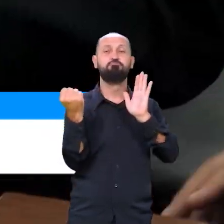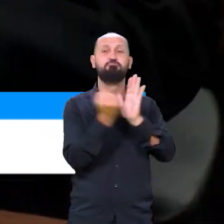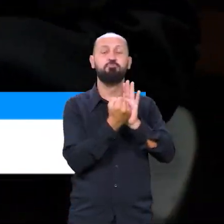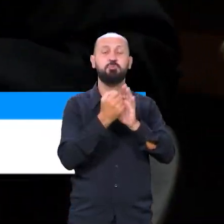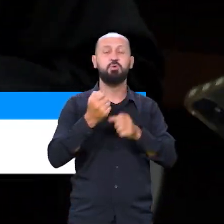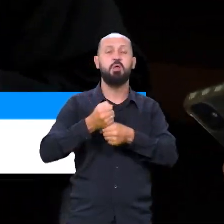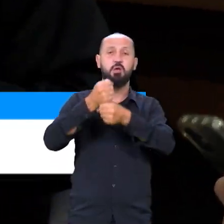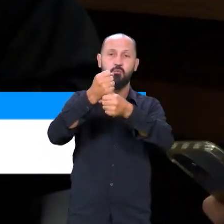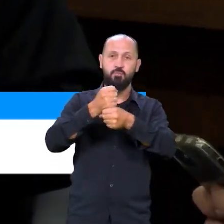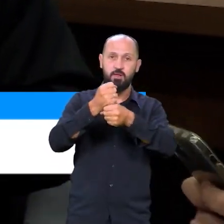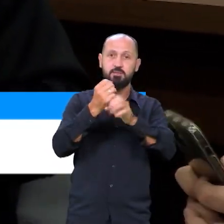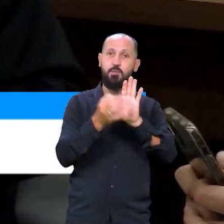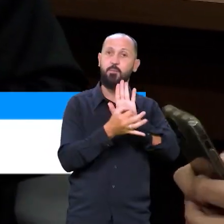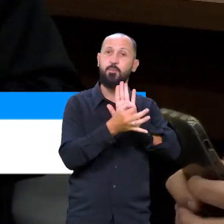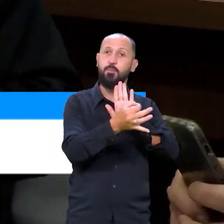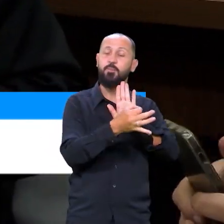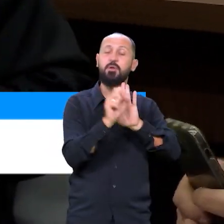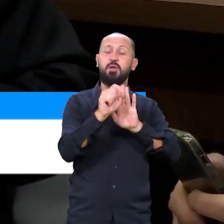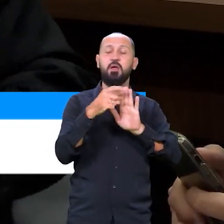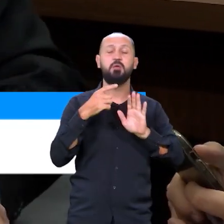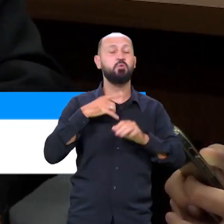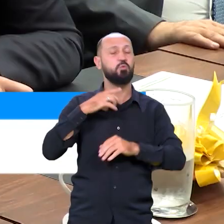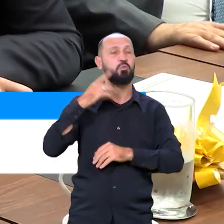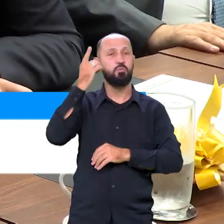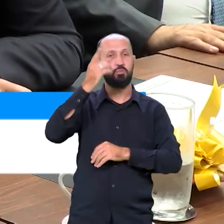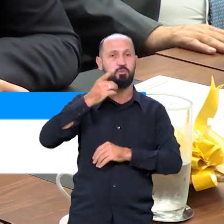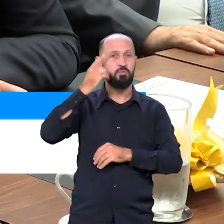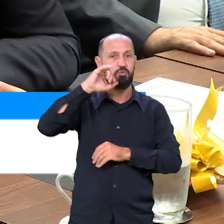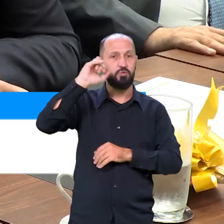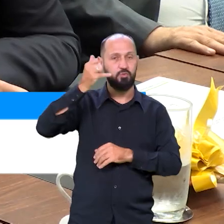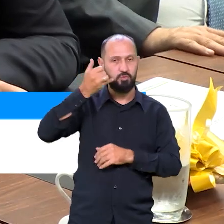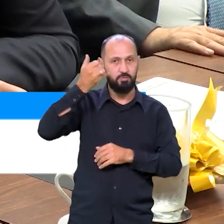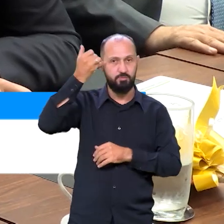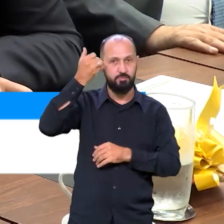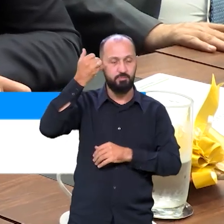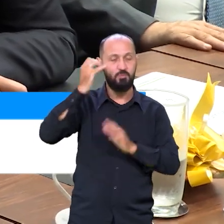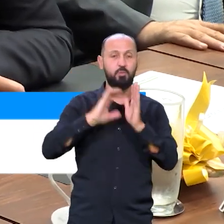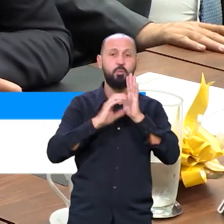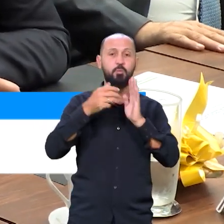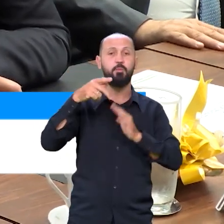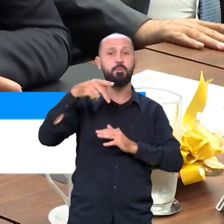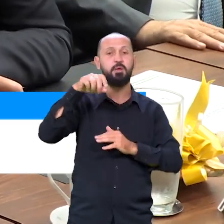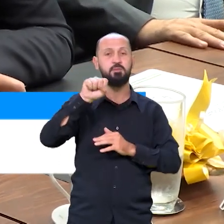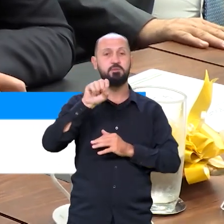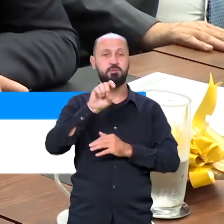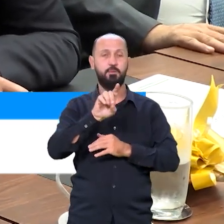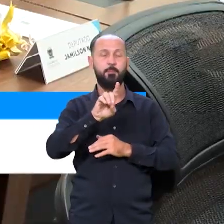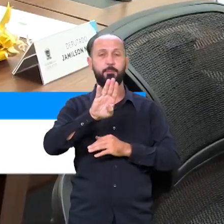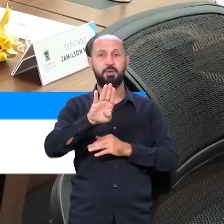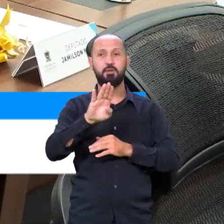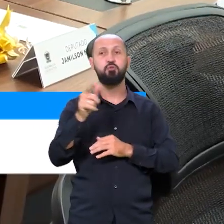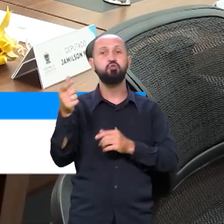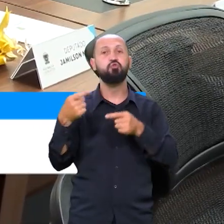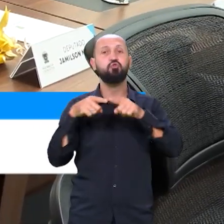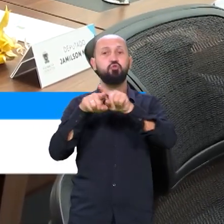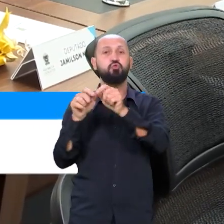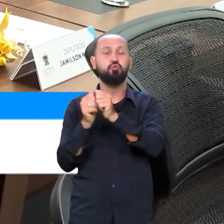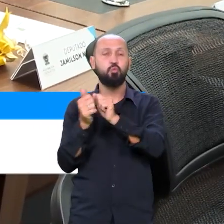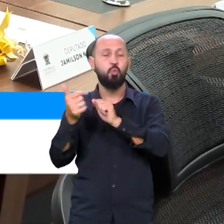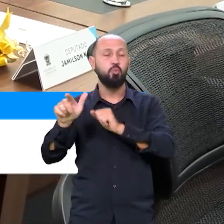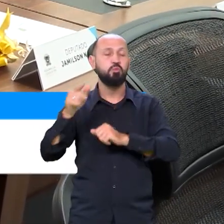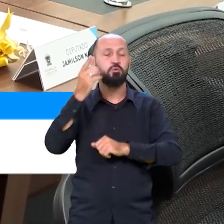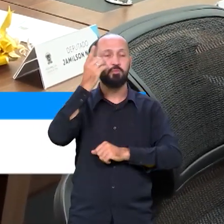no registro de candidatura. A proposição é de autoria do deputado Jamilson Nami, do PSDB, e coautorias com